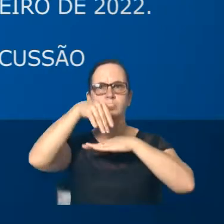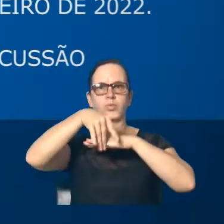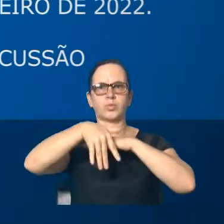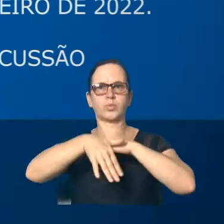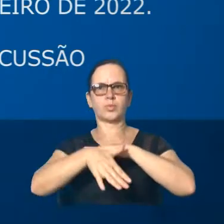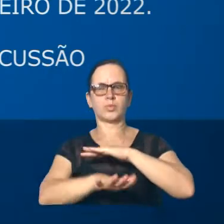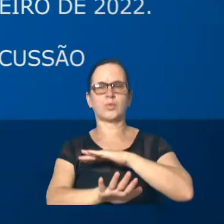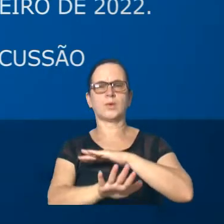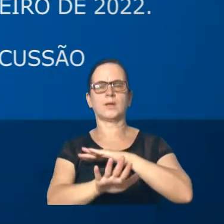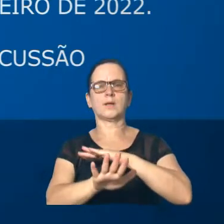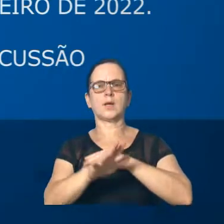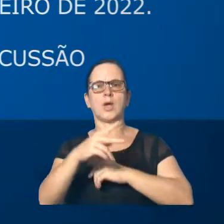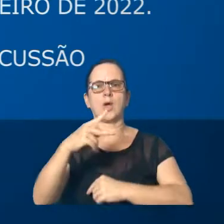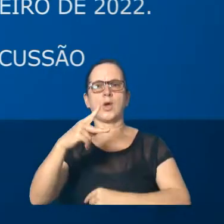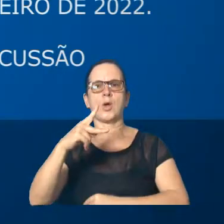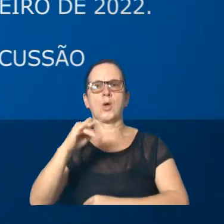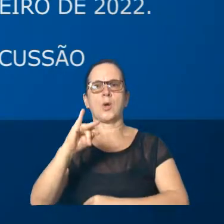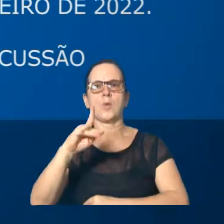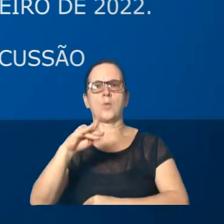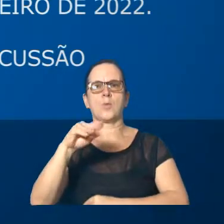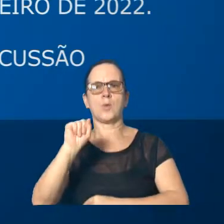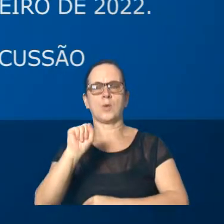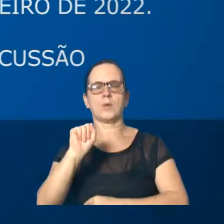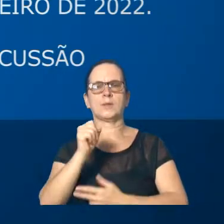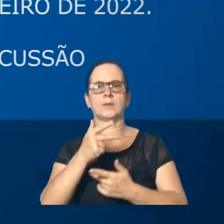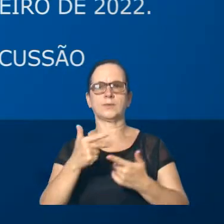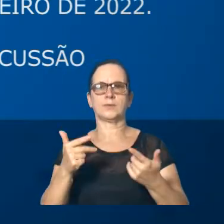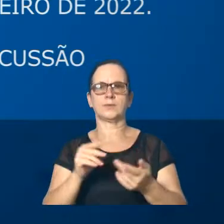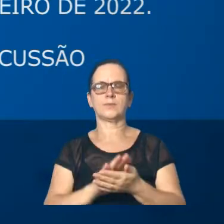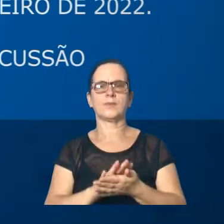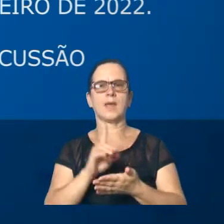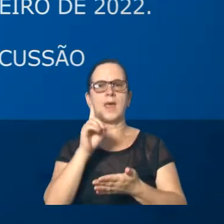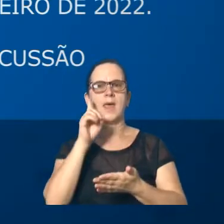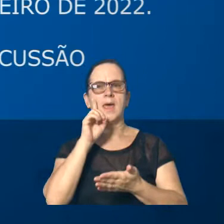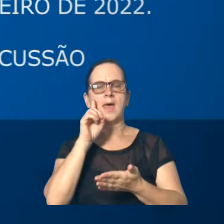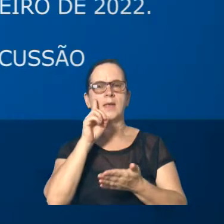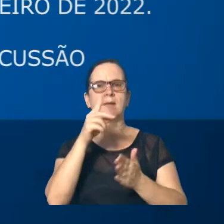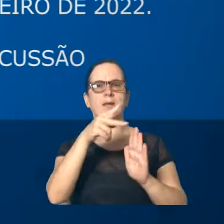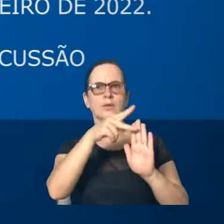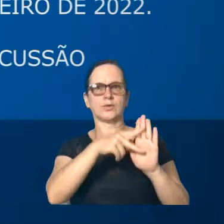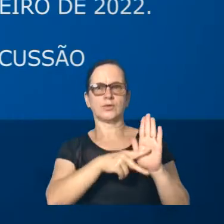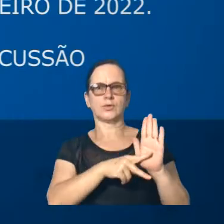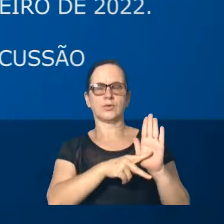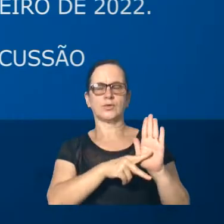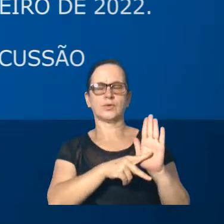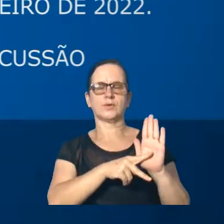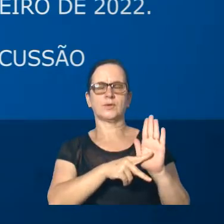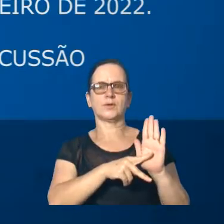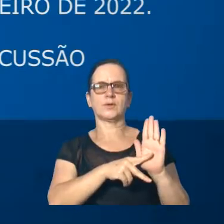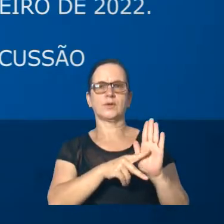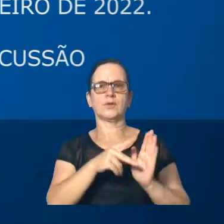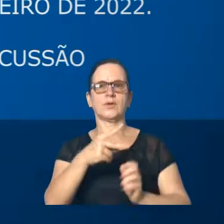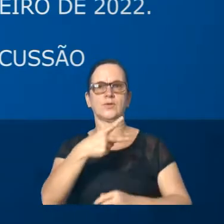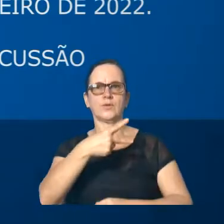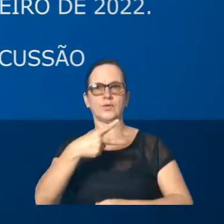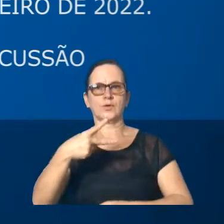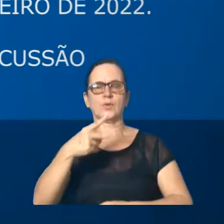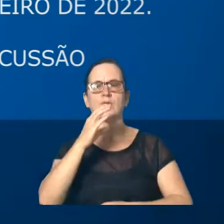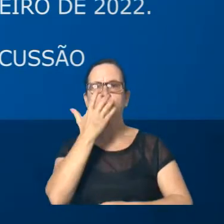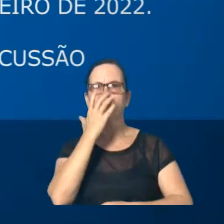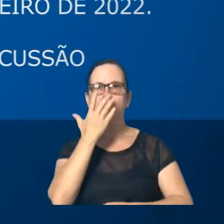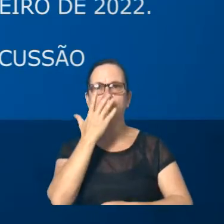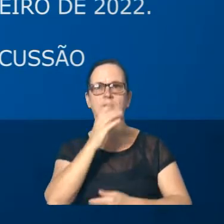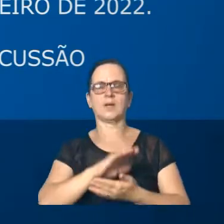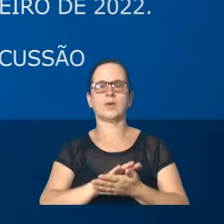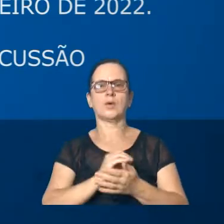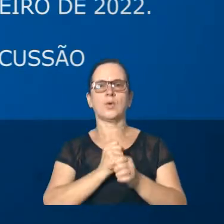na área denominada Pilões, e da outras providências. A data deste projeto de lei é do dia 22 de